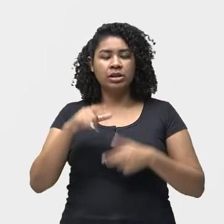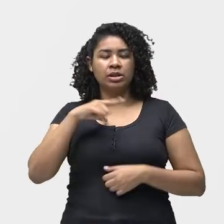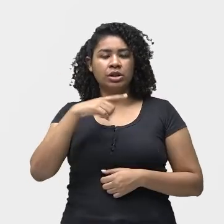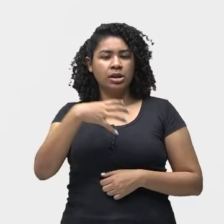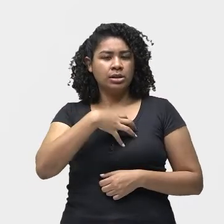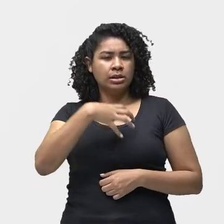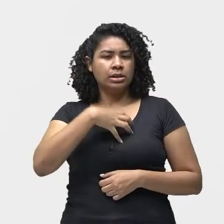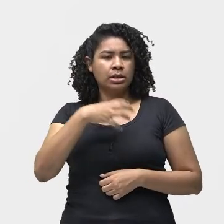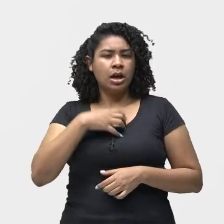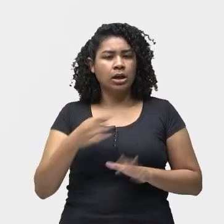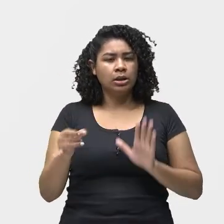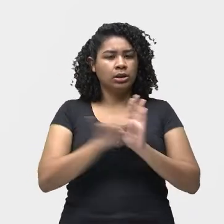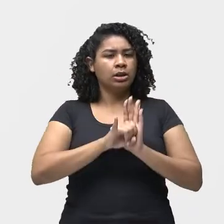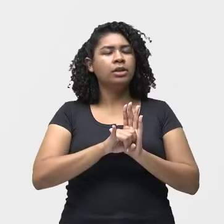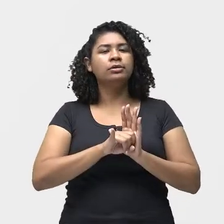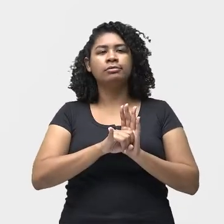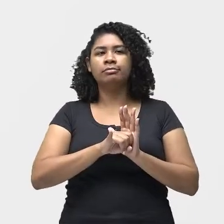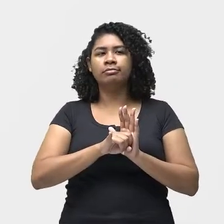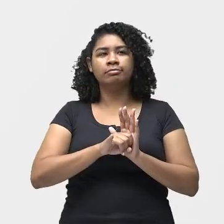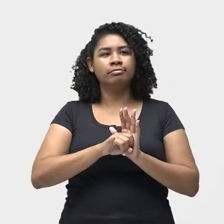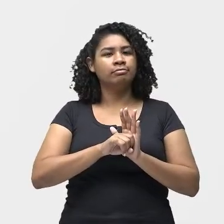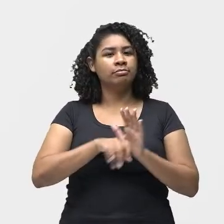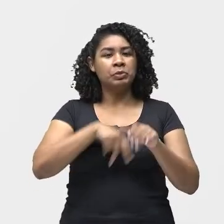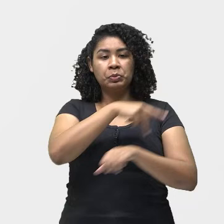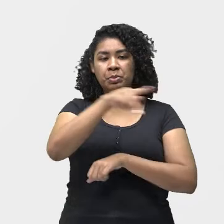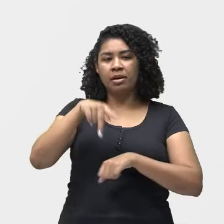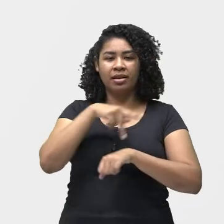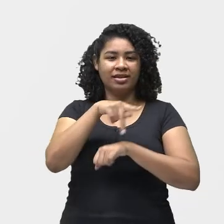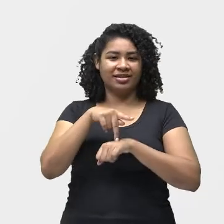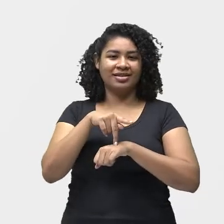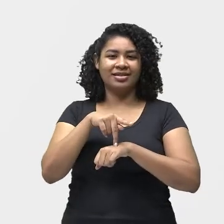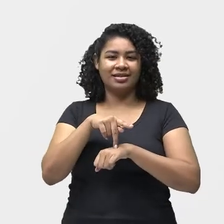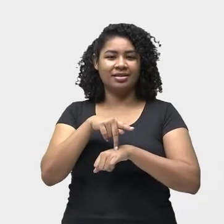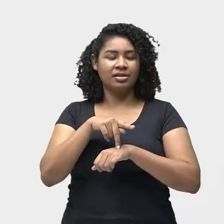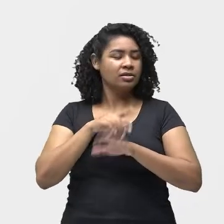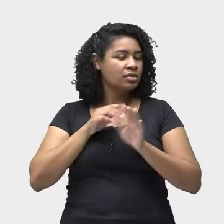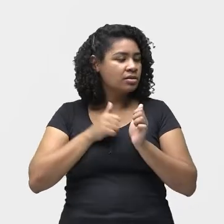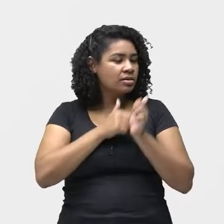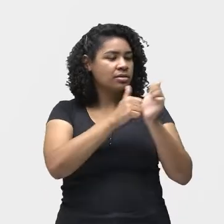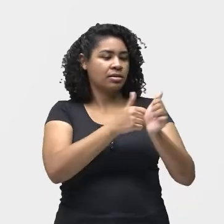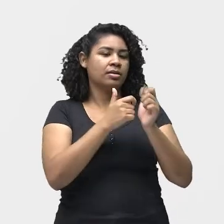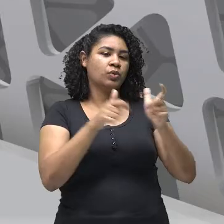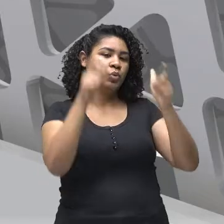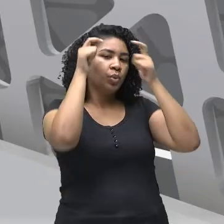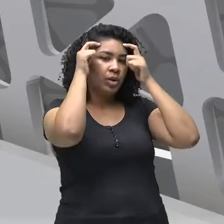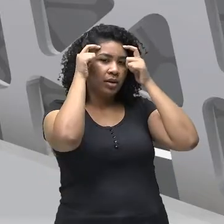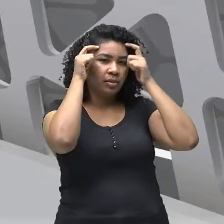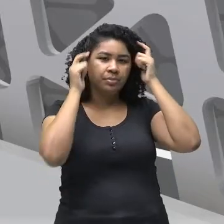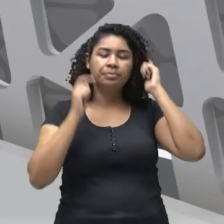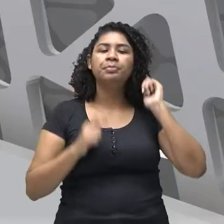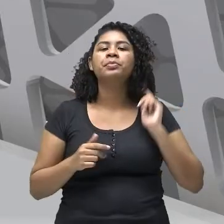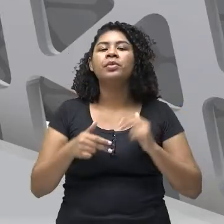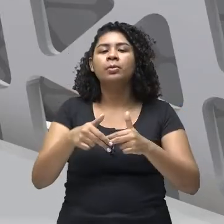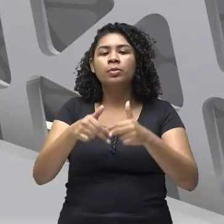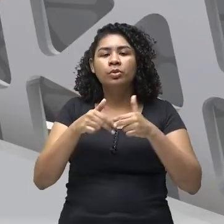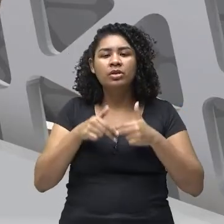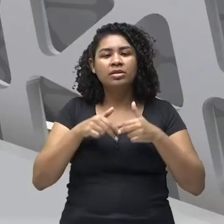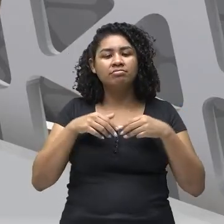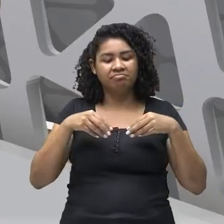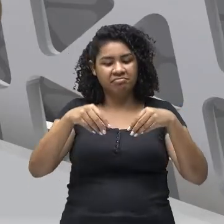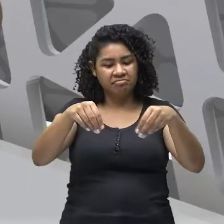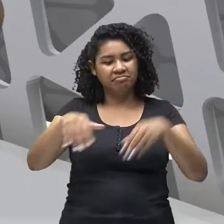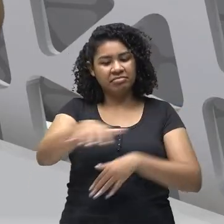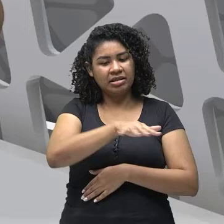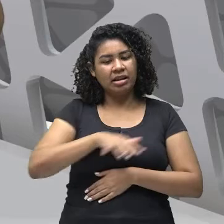uma identidade nacional pelo reino. Ou seja, todo aquele território, né, que estava